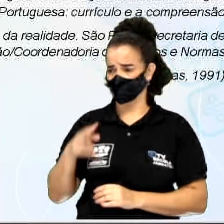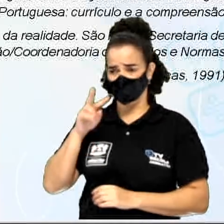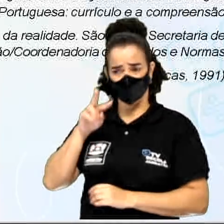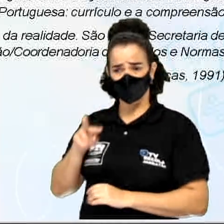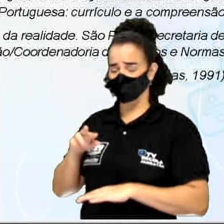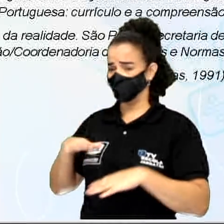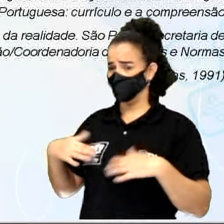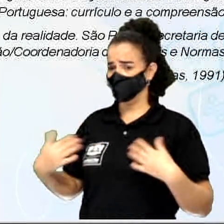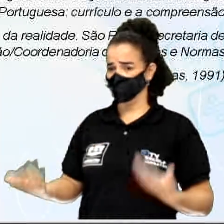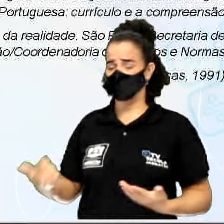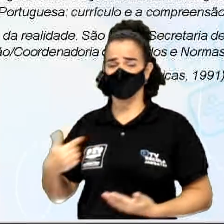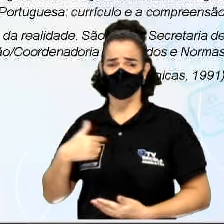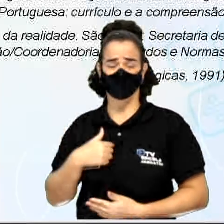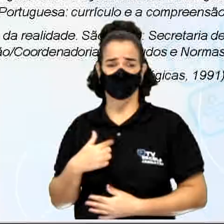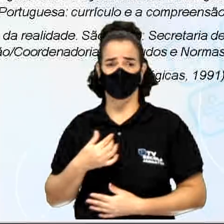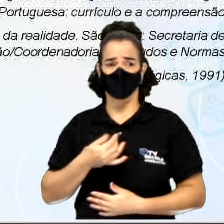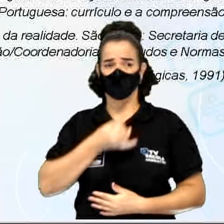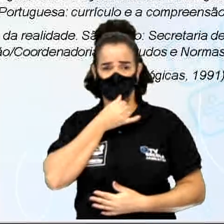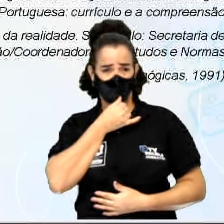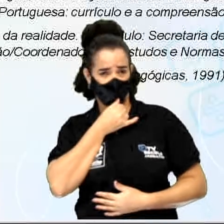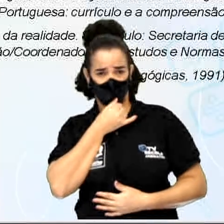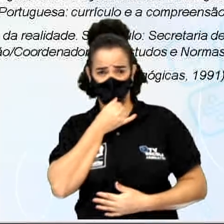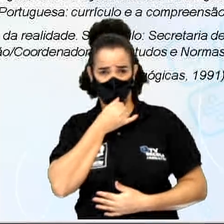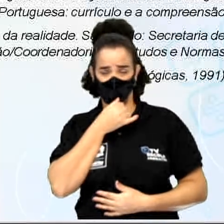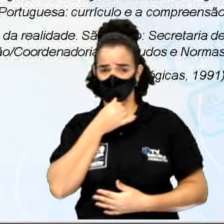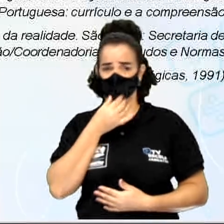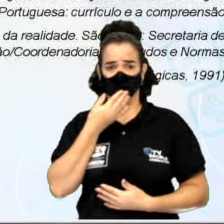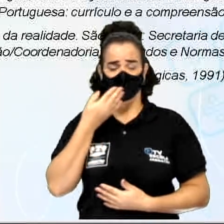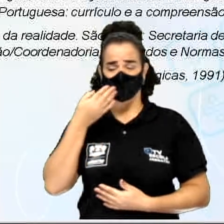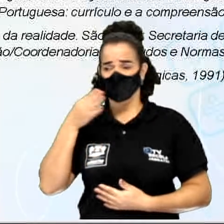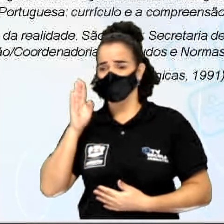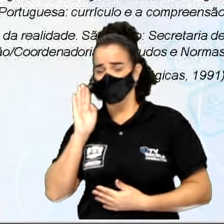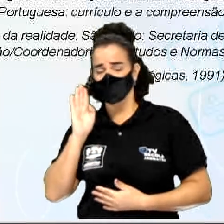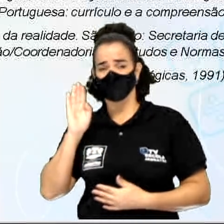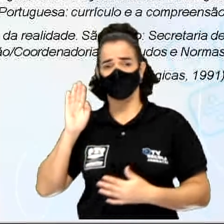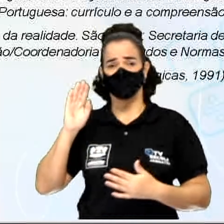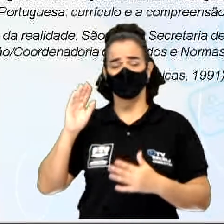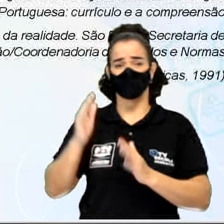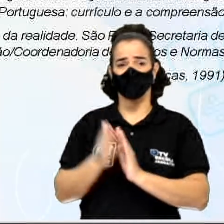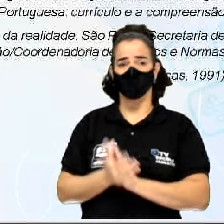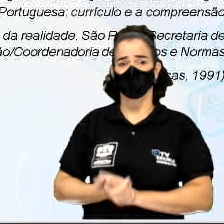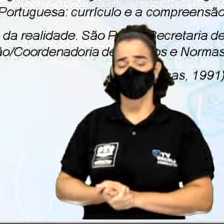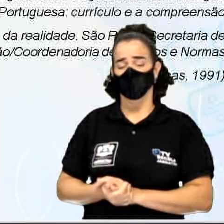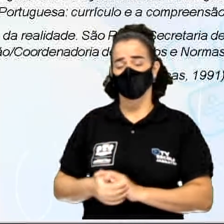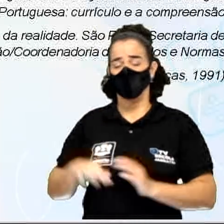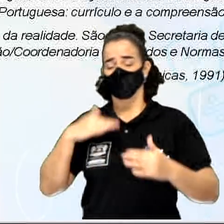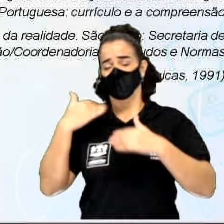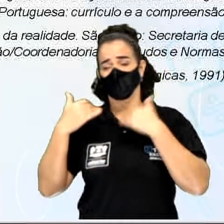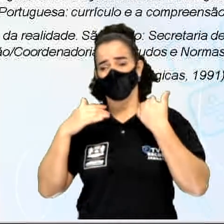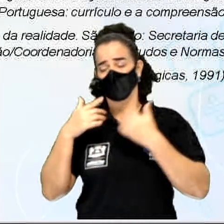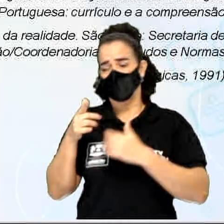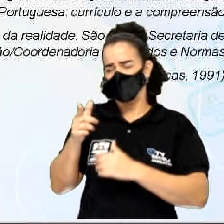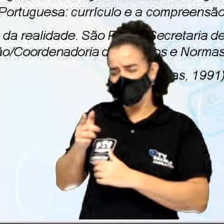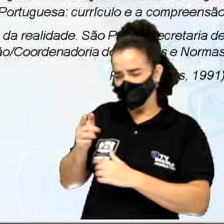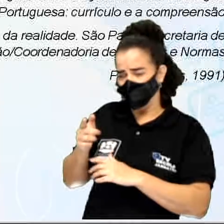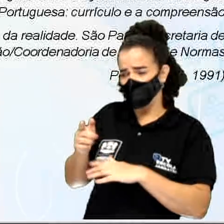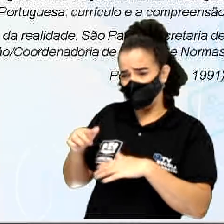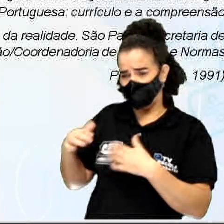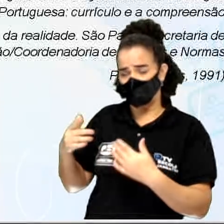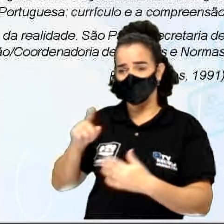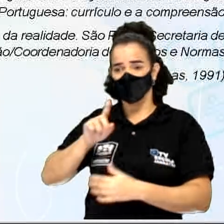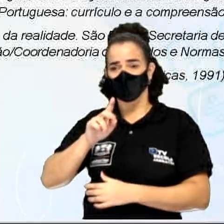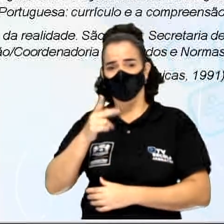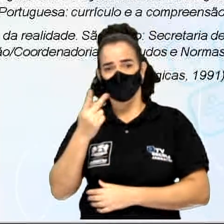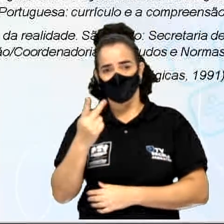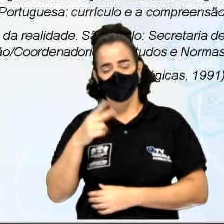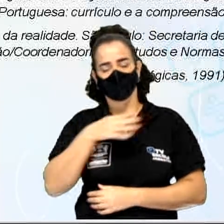meu desapontamento, ela não cumpriu o prometido. Morreu assassinada 2 dias depois de sua visita à escola.